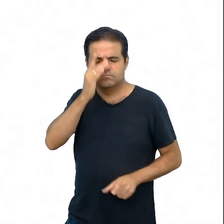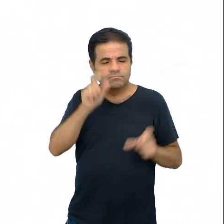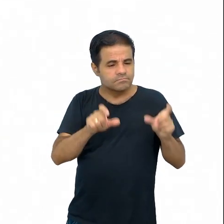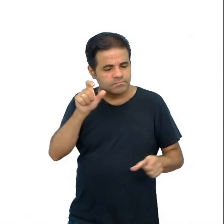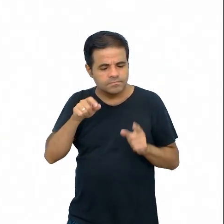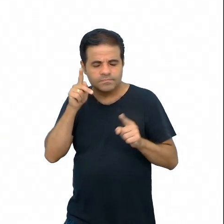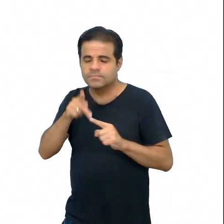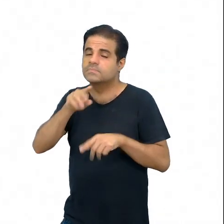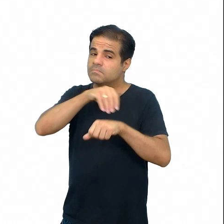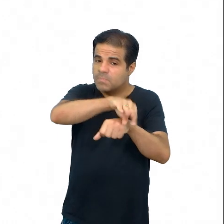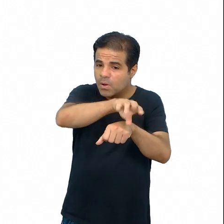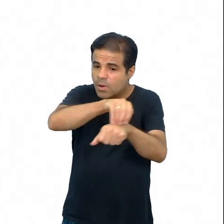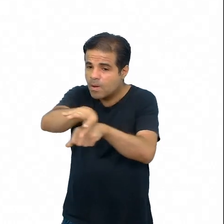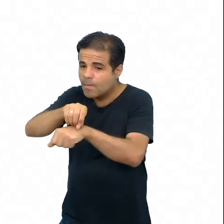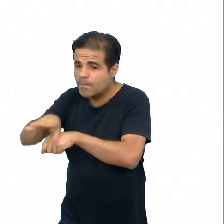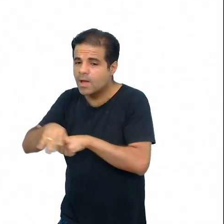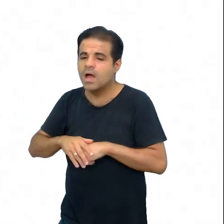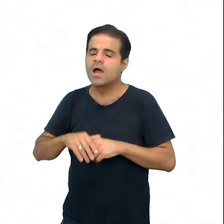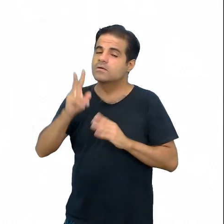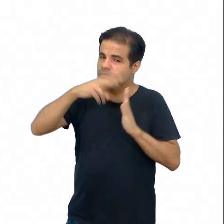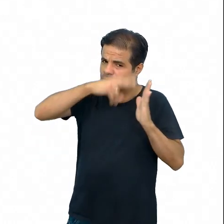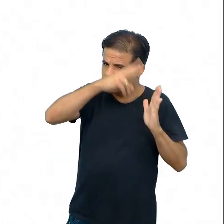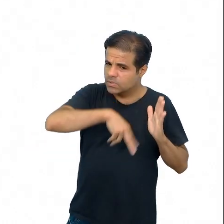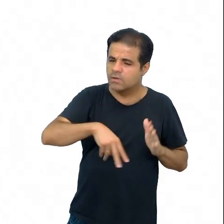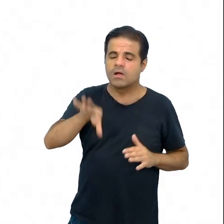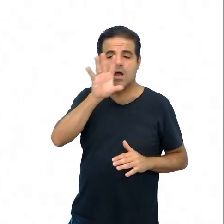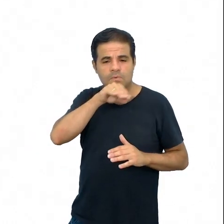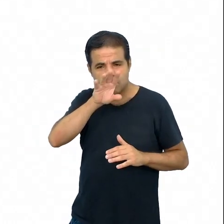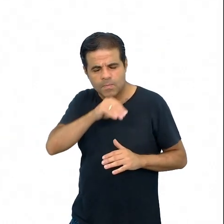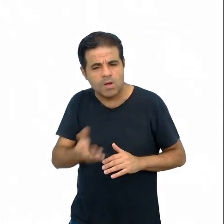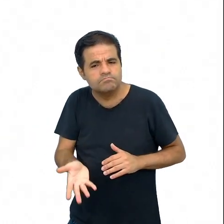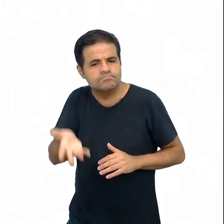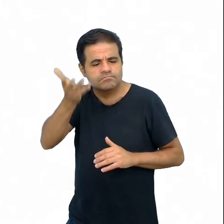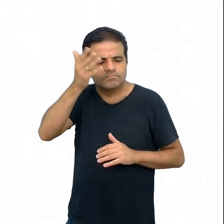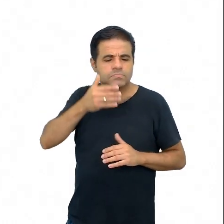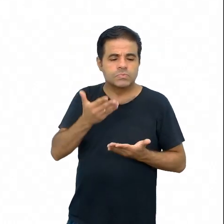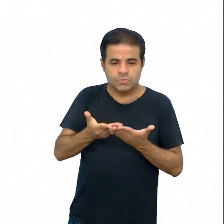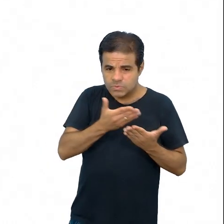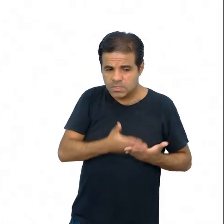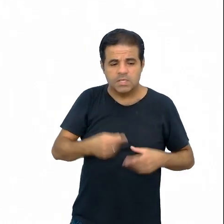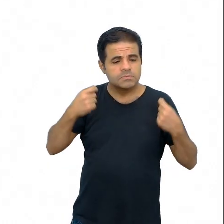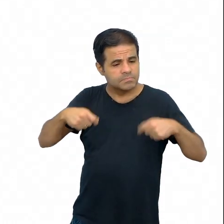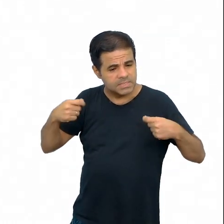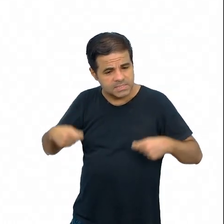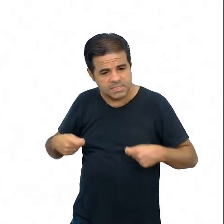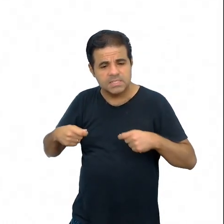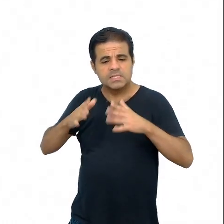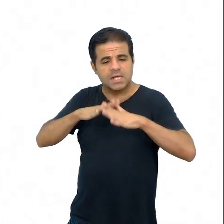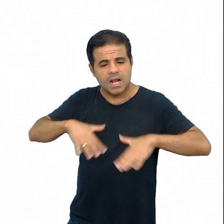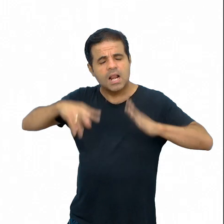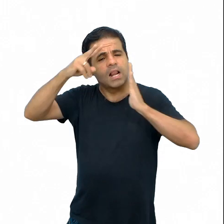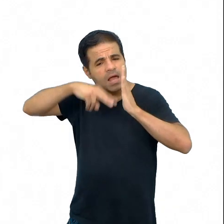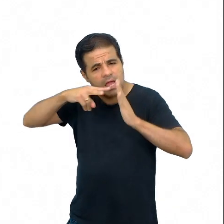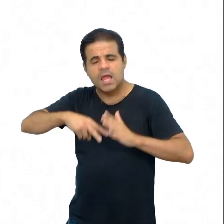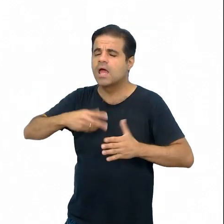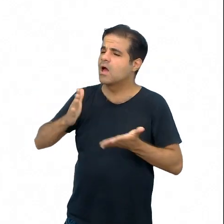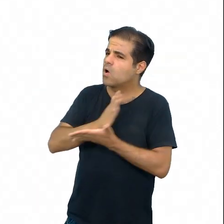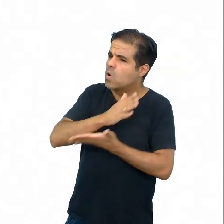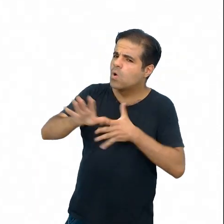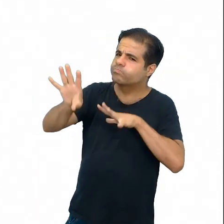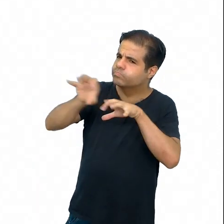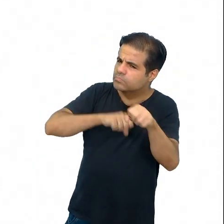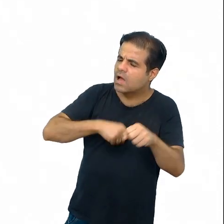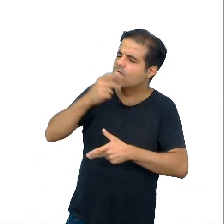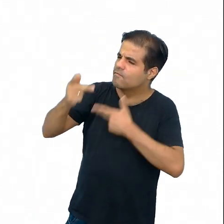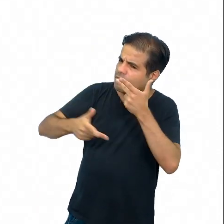personagens, perpassando pela leitura em voz alta, né, os estudantes precisam ler em voz alta até